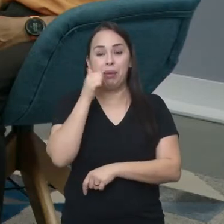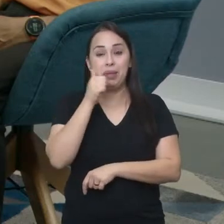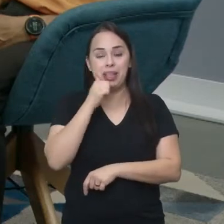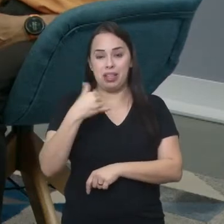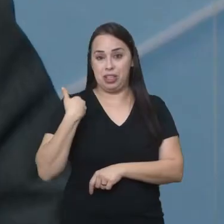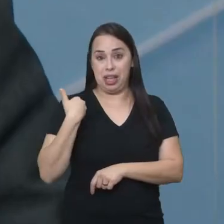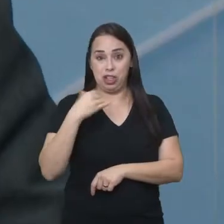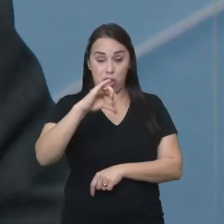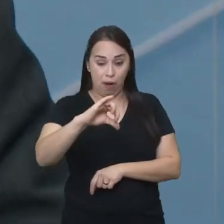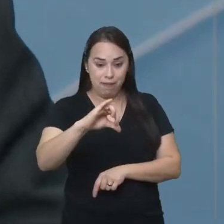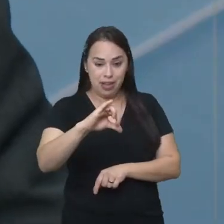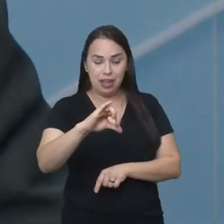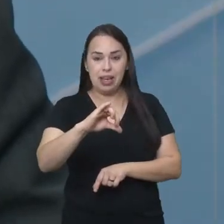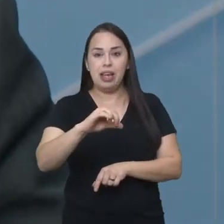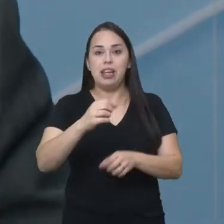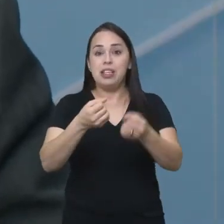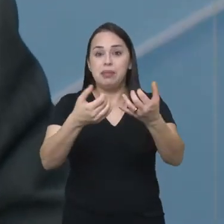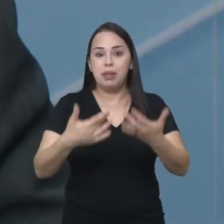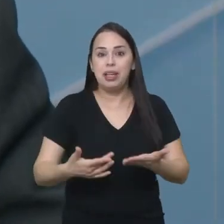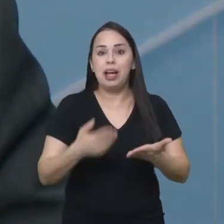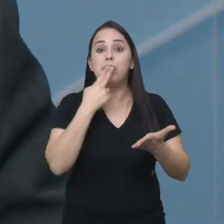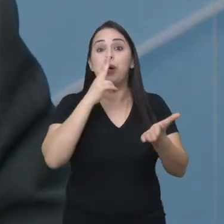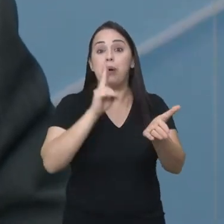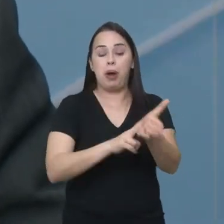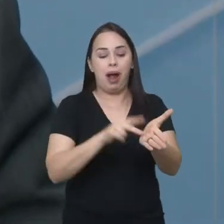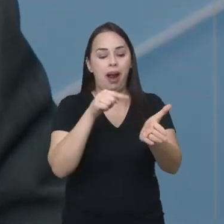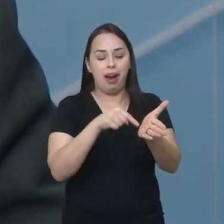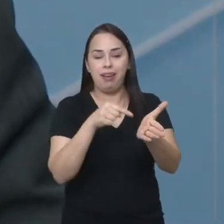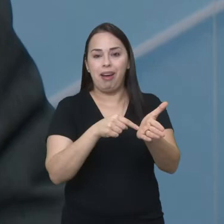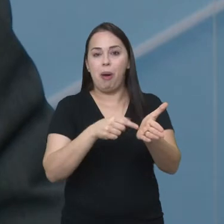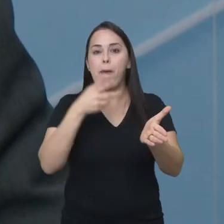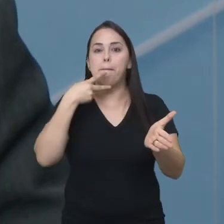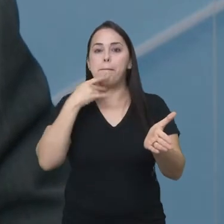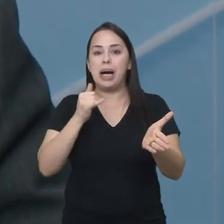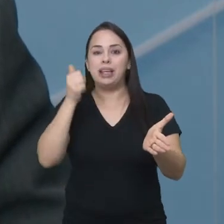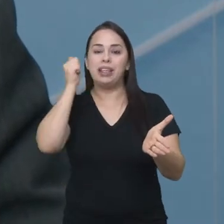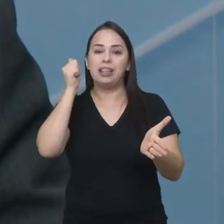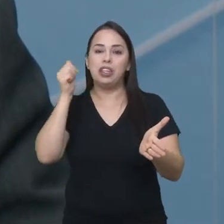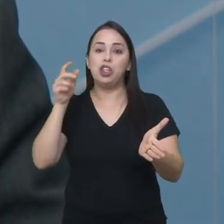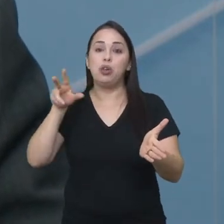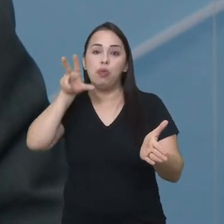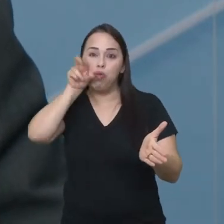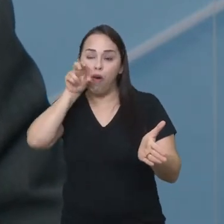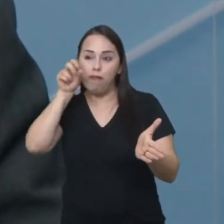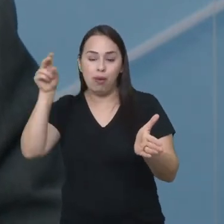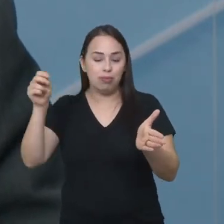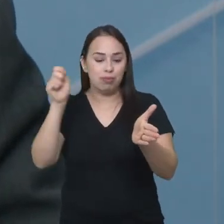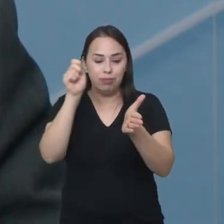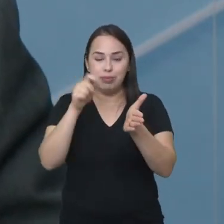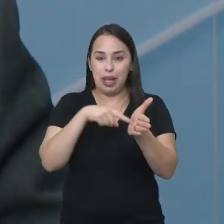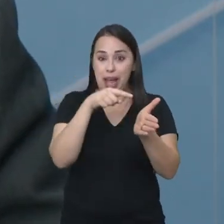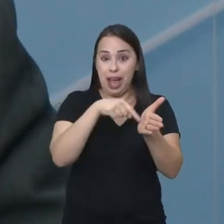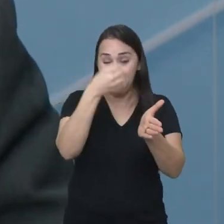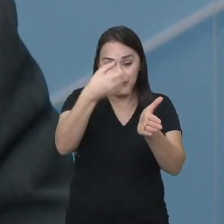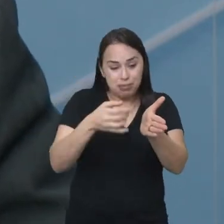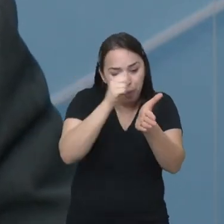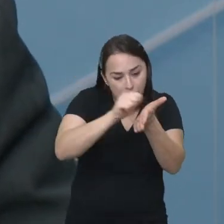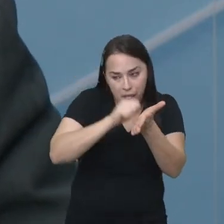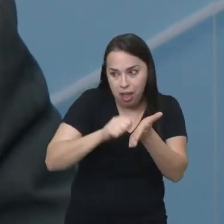nós pegamos 4 casos, né, de crianças que foram abusadas sexualmente.